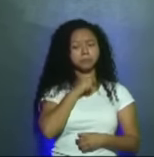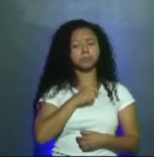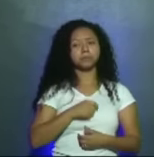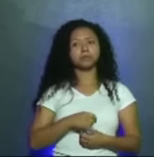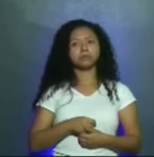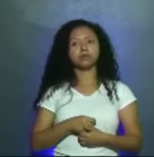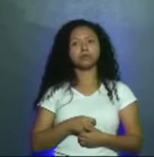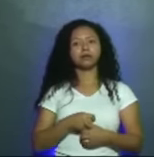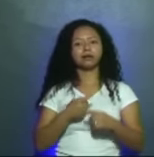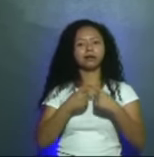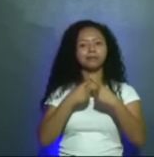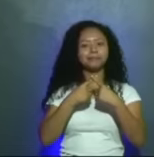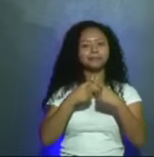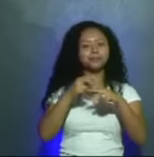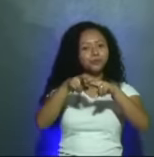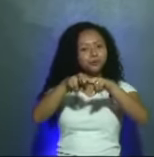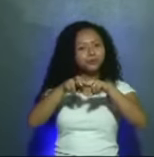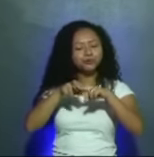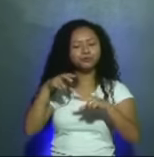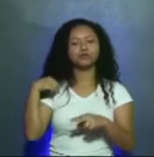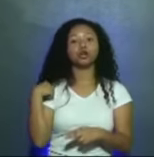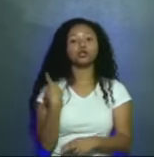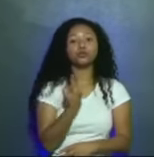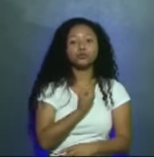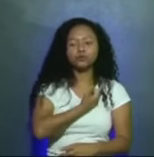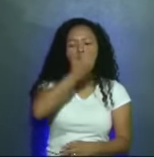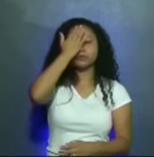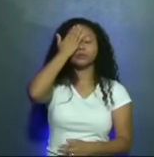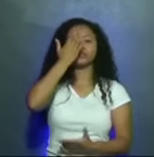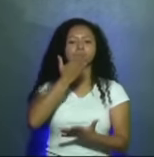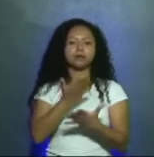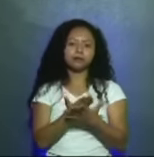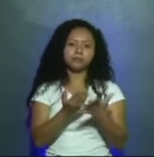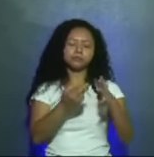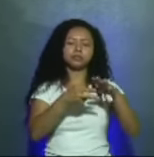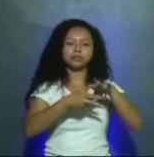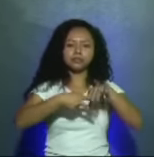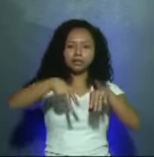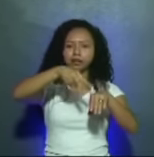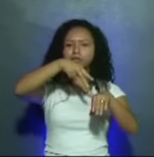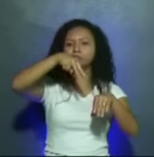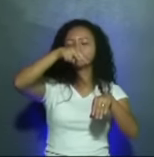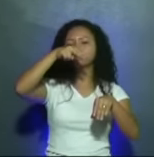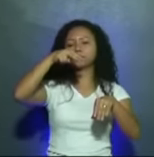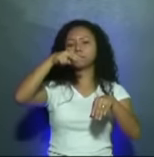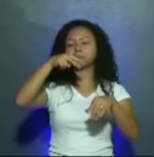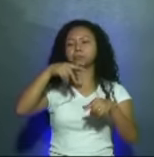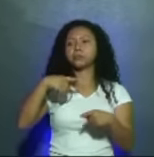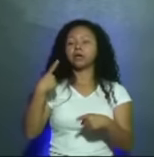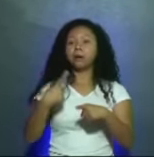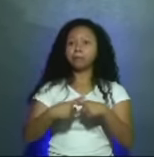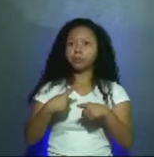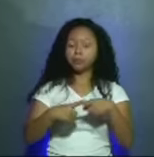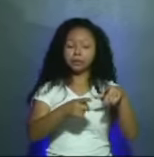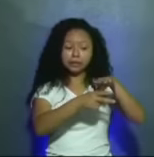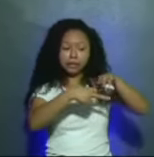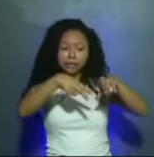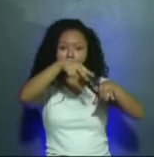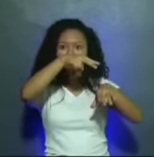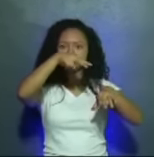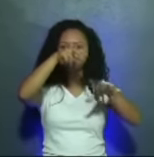Mas nós, por isso que nós temos que crer na ressurreição. É na ressurreição, o poder